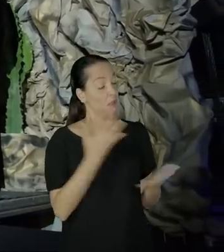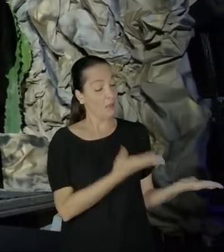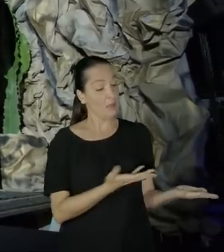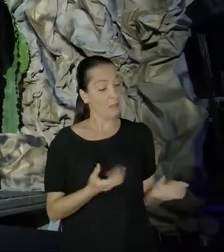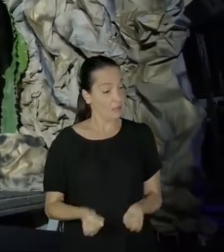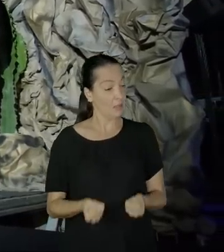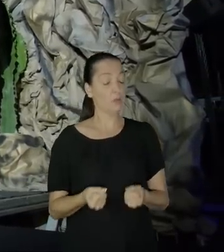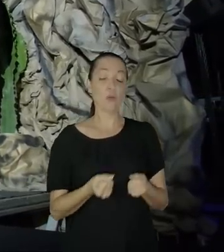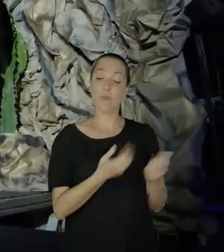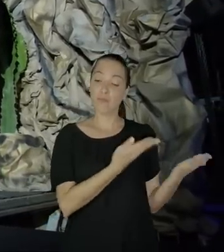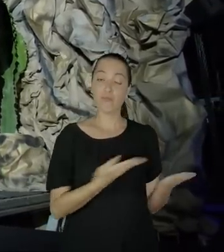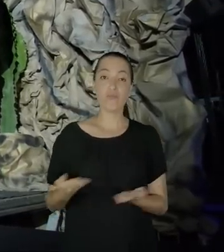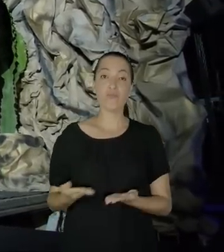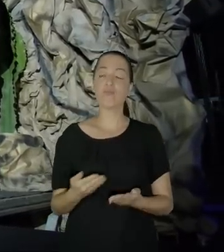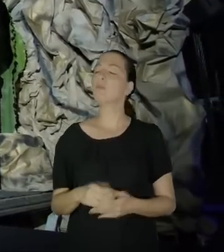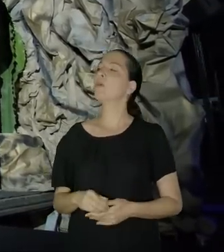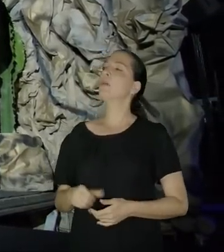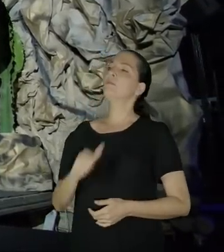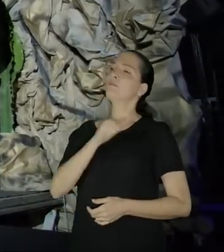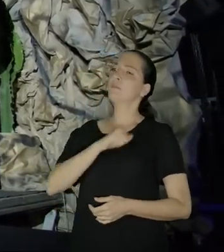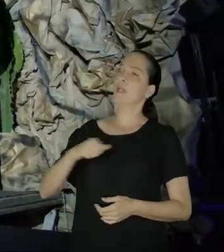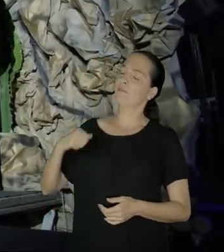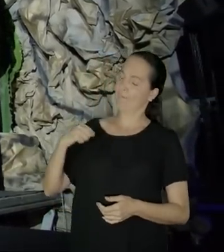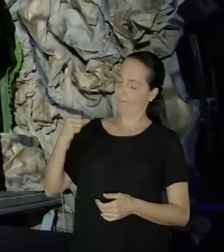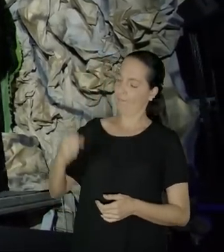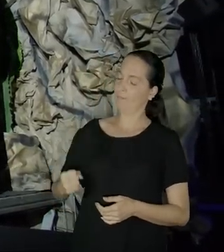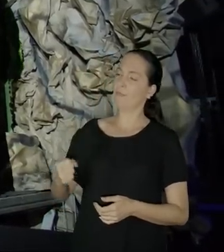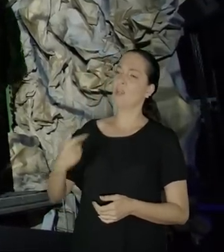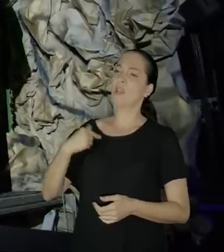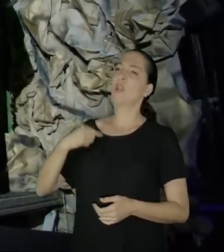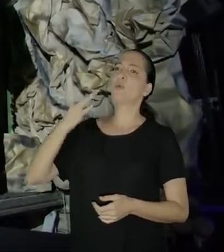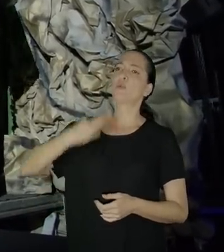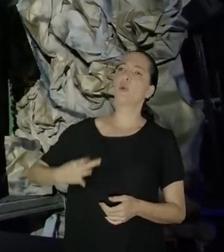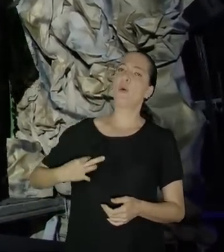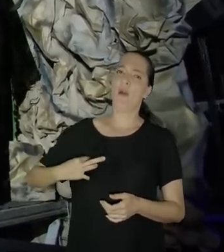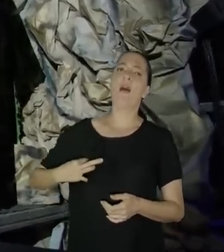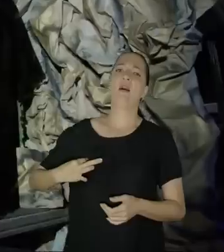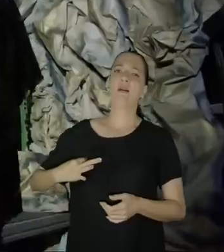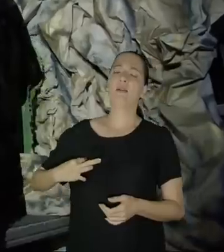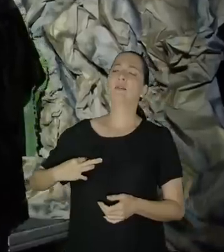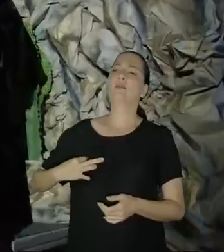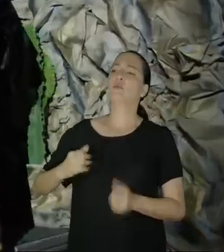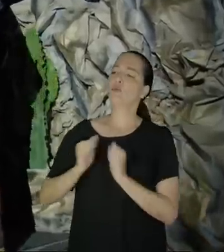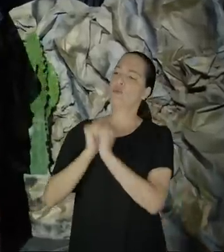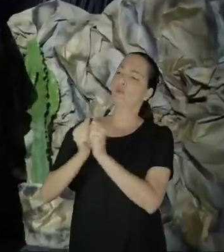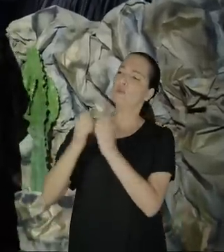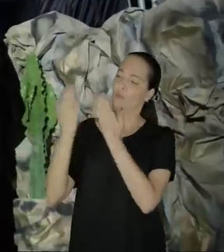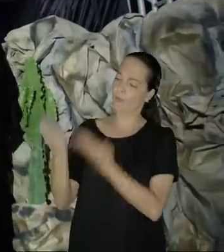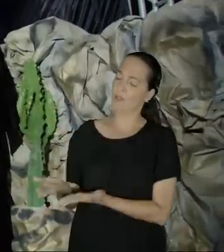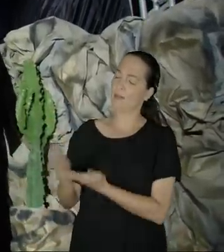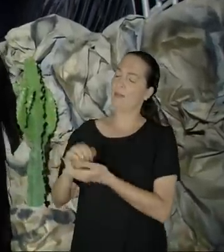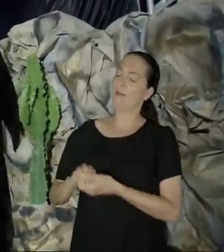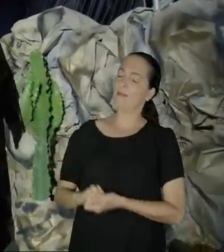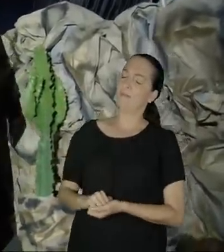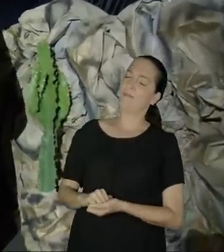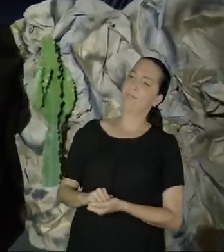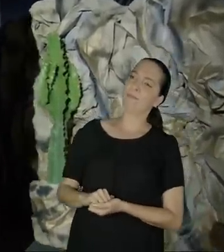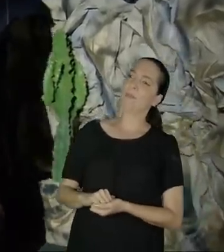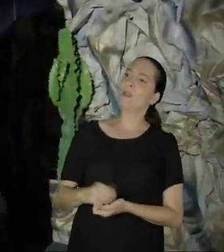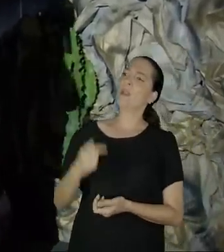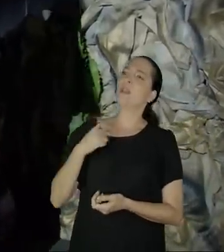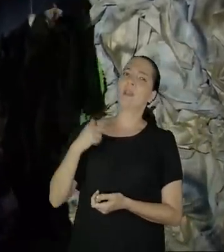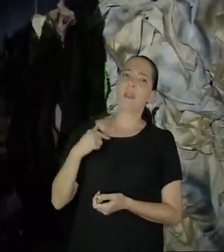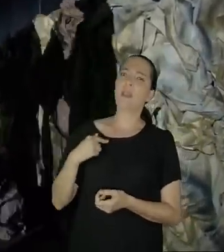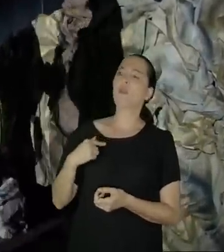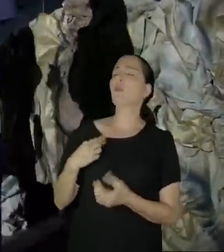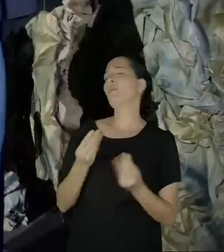nosso convite. Mestre Caifás, a honra é minha estar em vossa presença. Eu e muitos